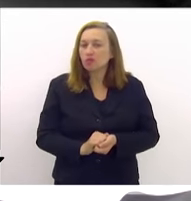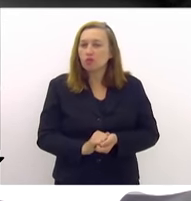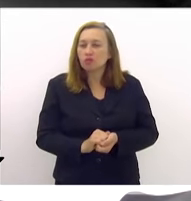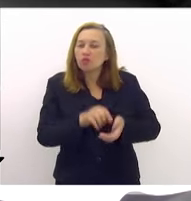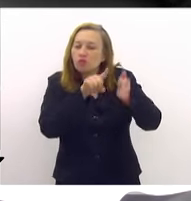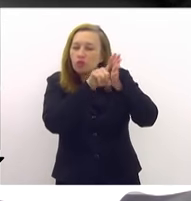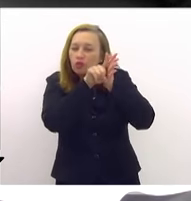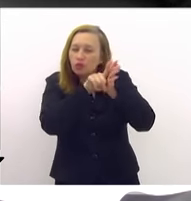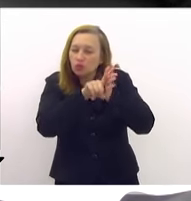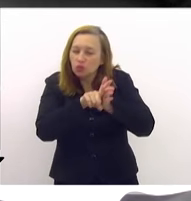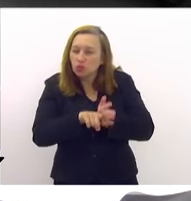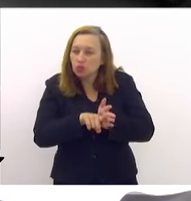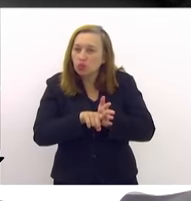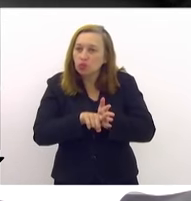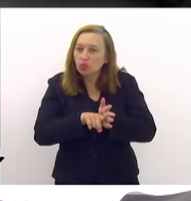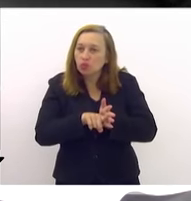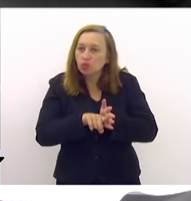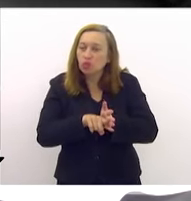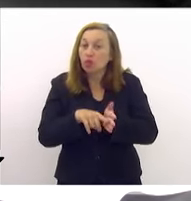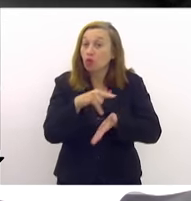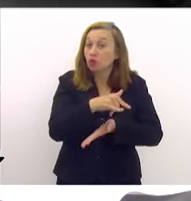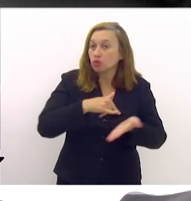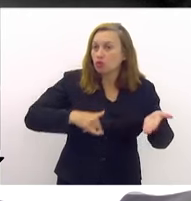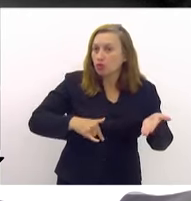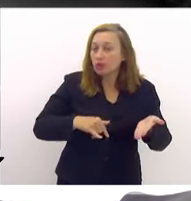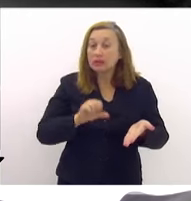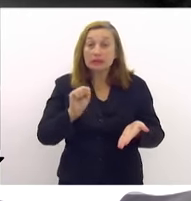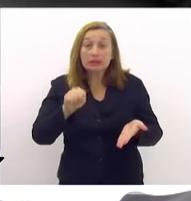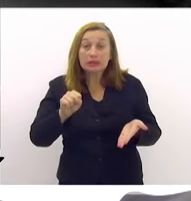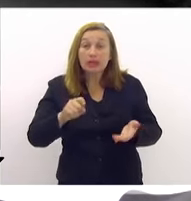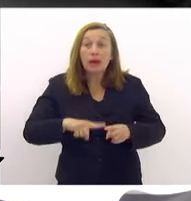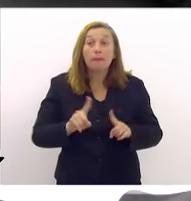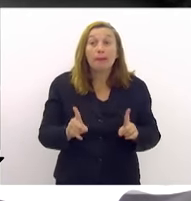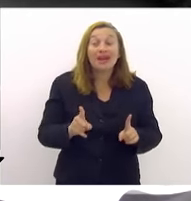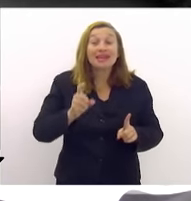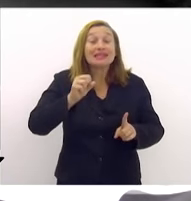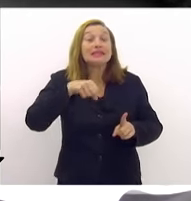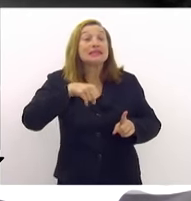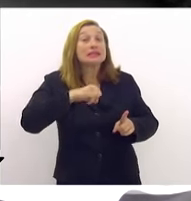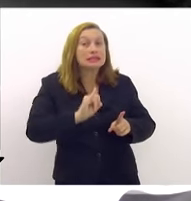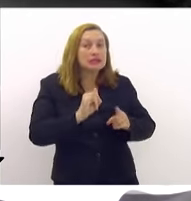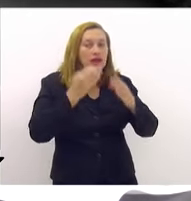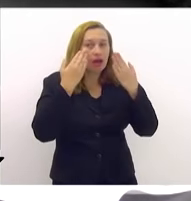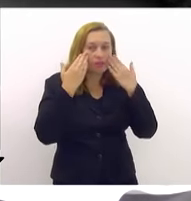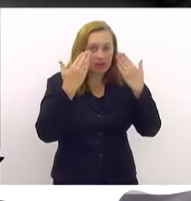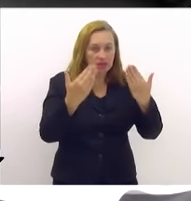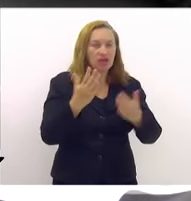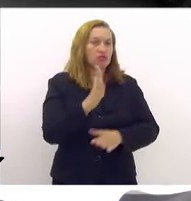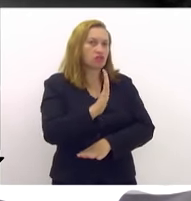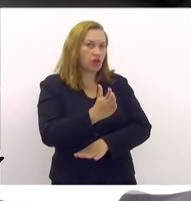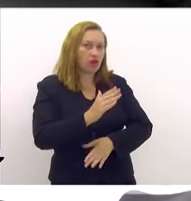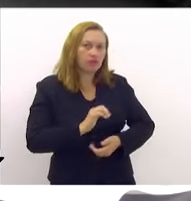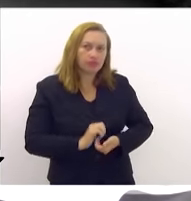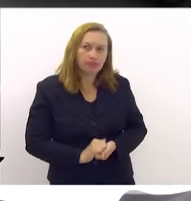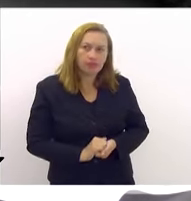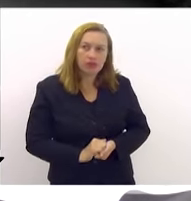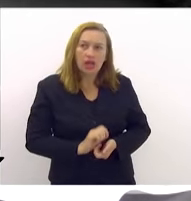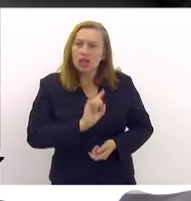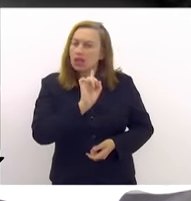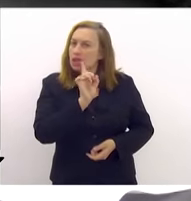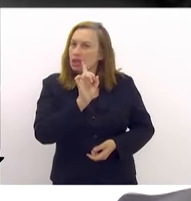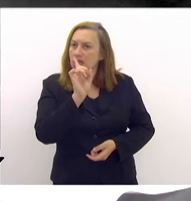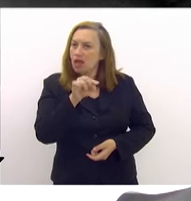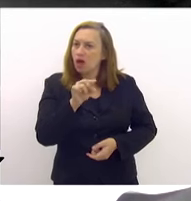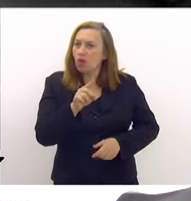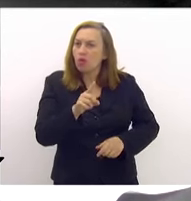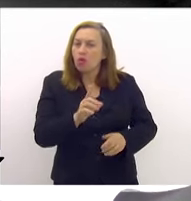analisava os documentos, sim, mas se eles foram apresentados, não a